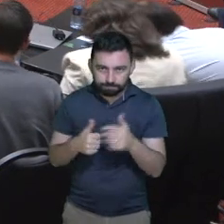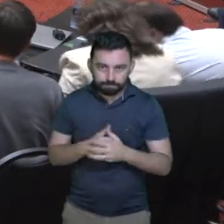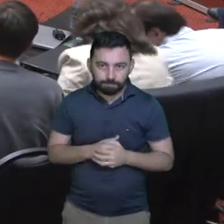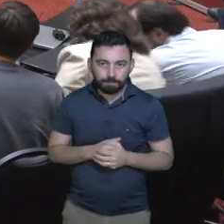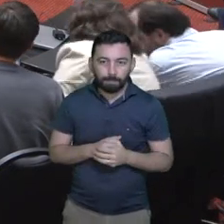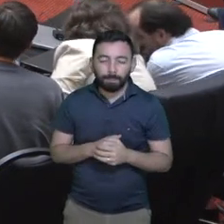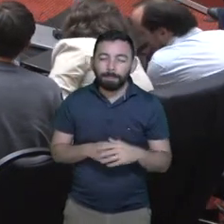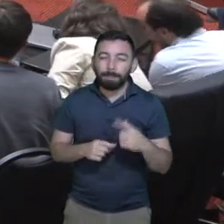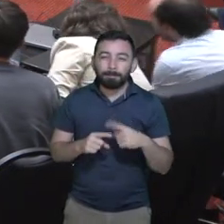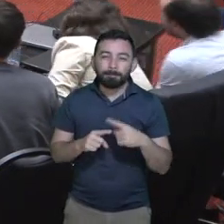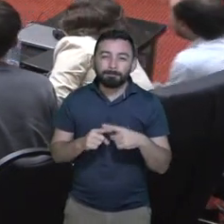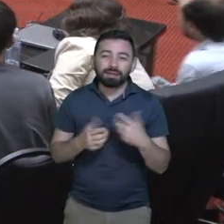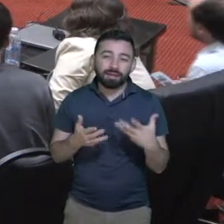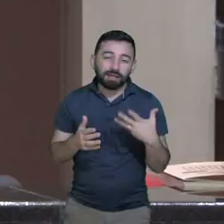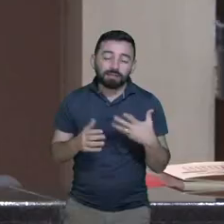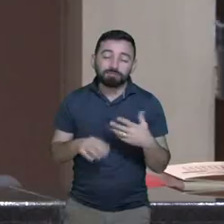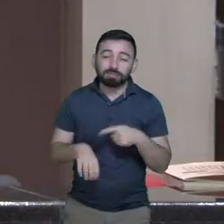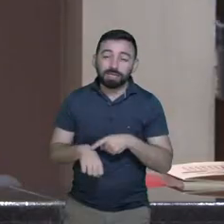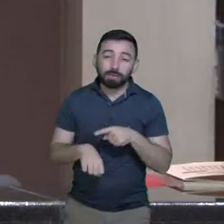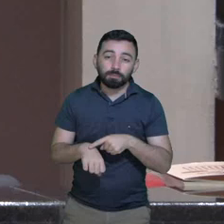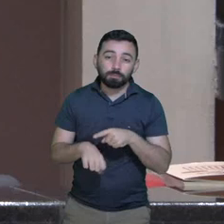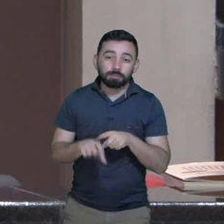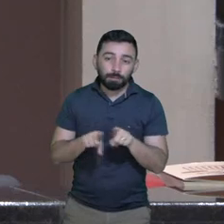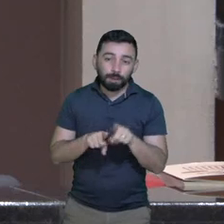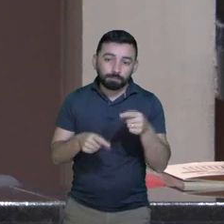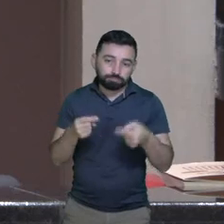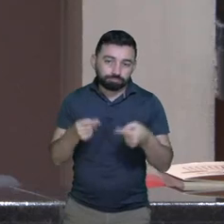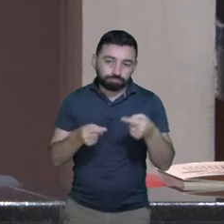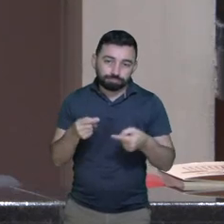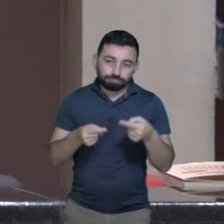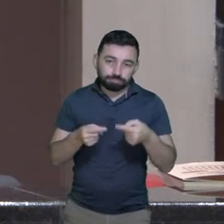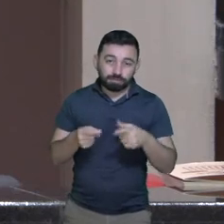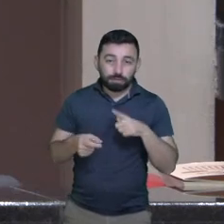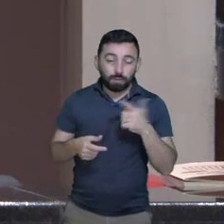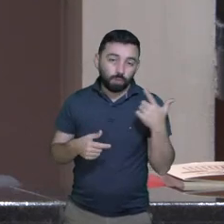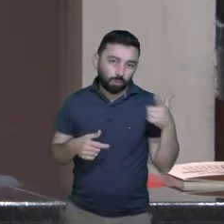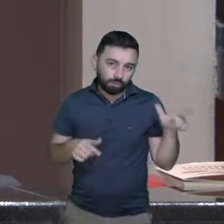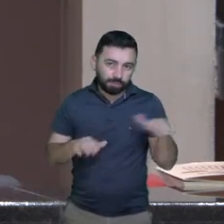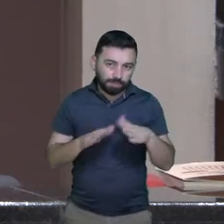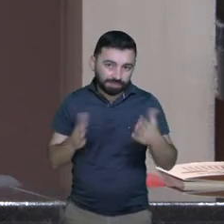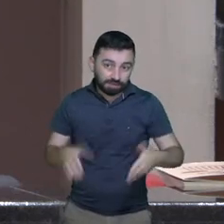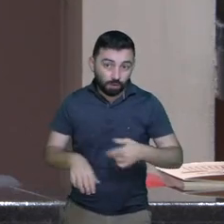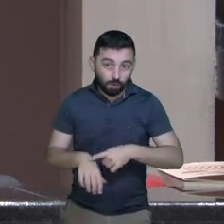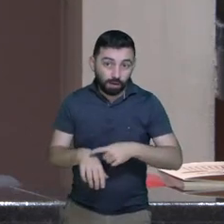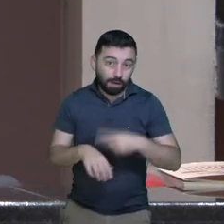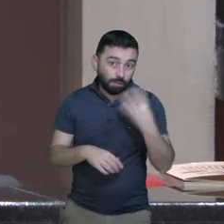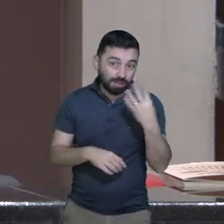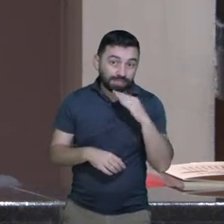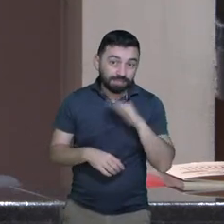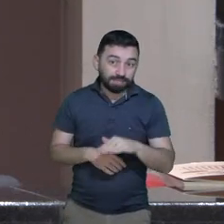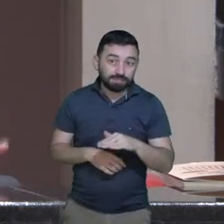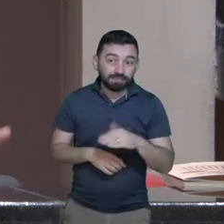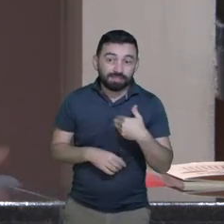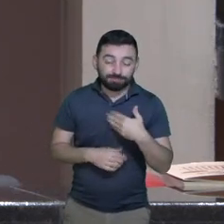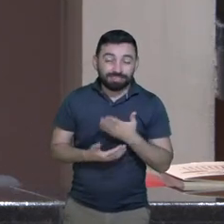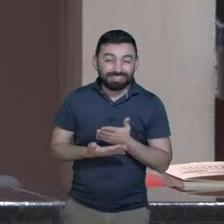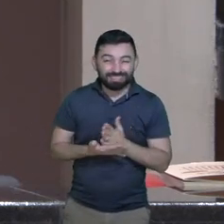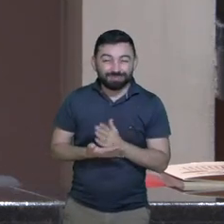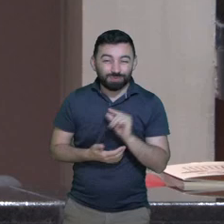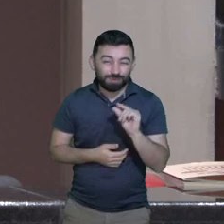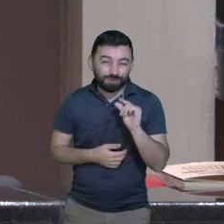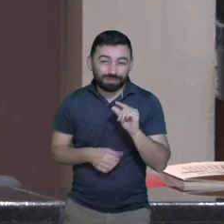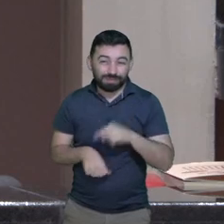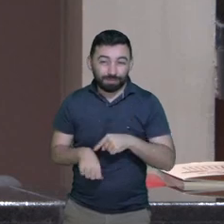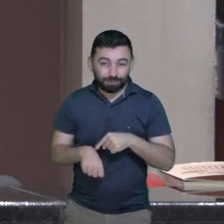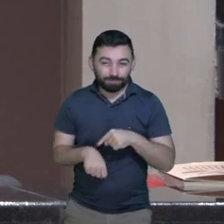porque a gente quer tirar um tempo também para o debate como nós temos outra mesa paraas 4 horas eu serei um pouco chata no tempo vou